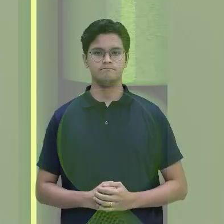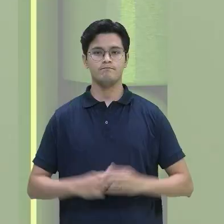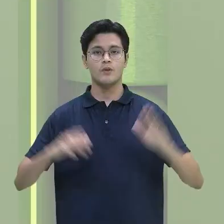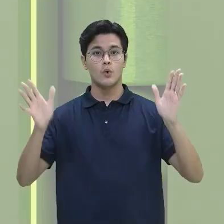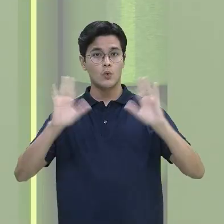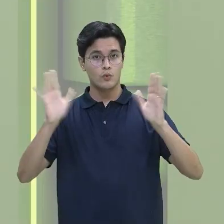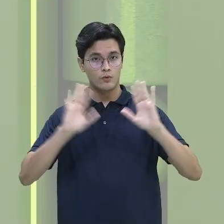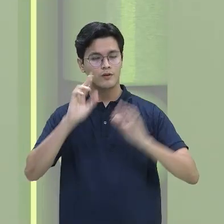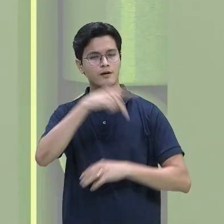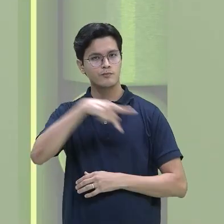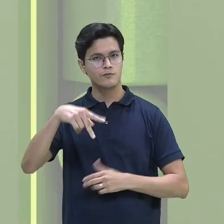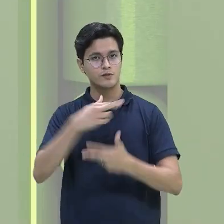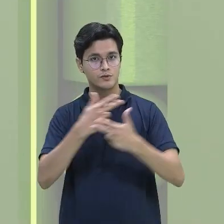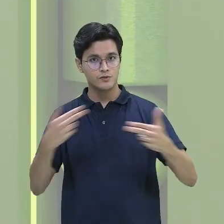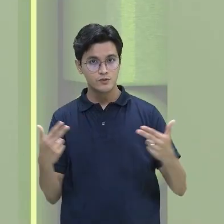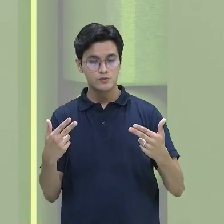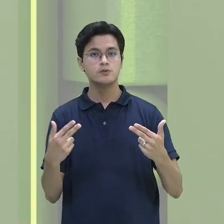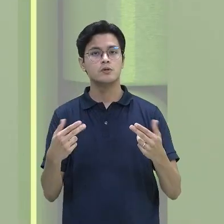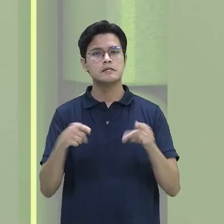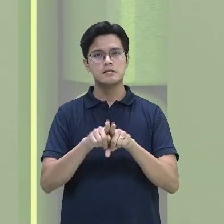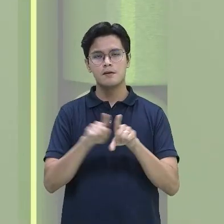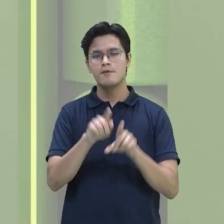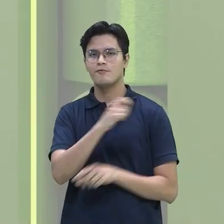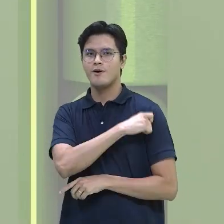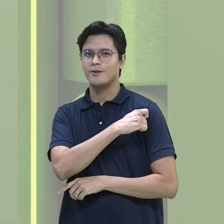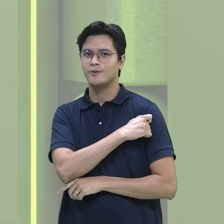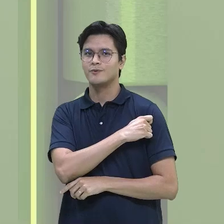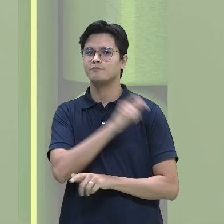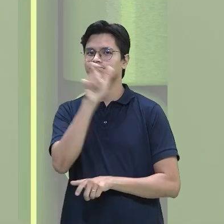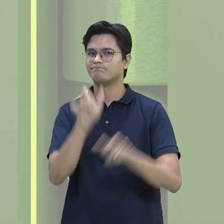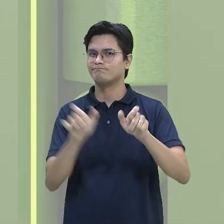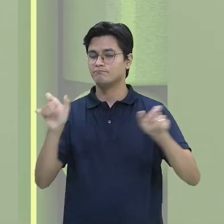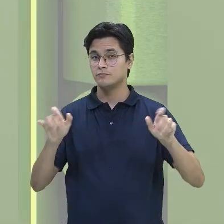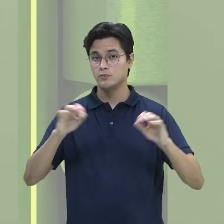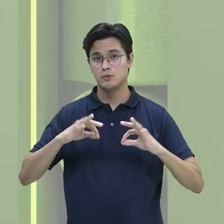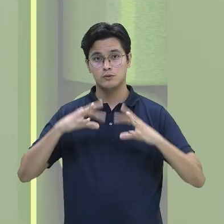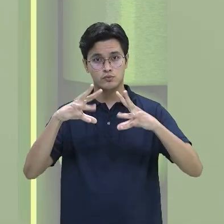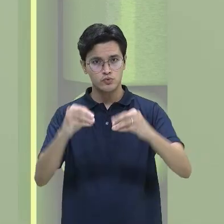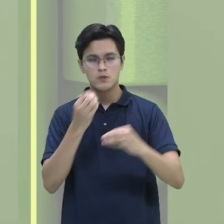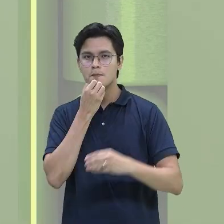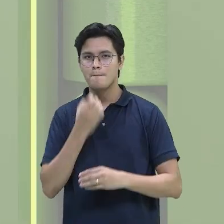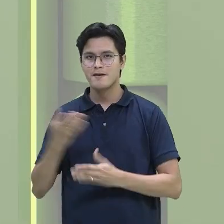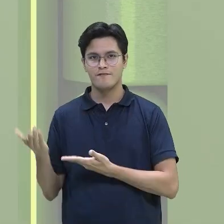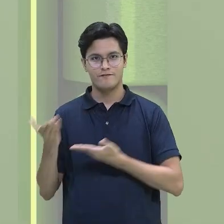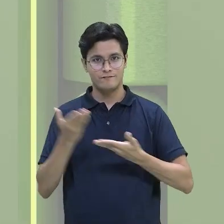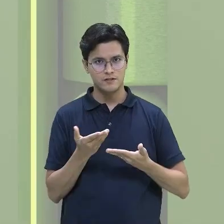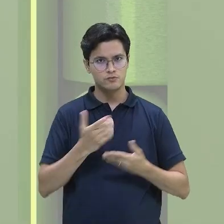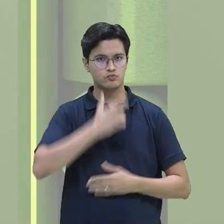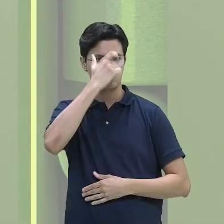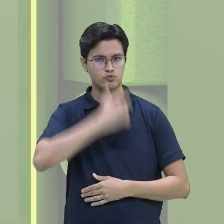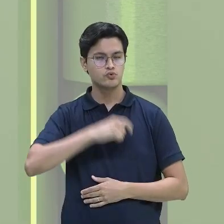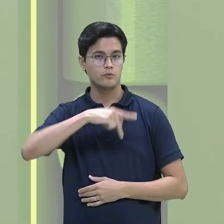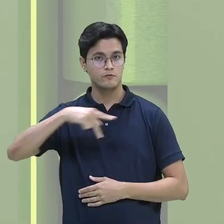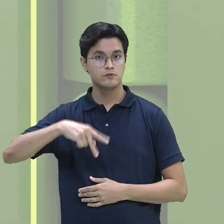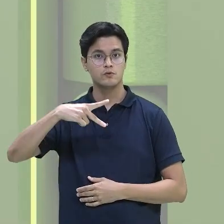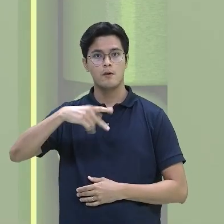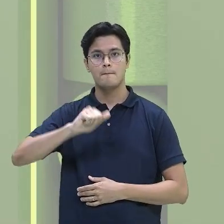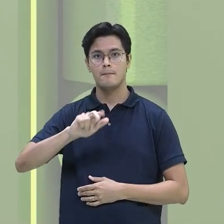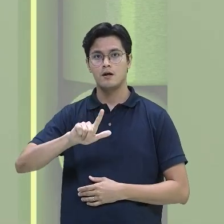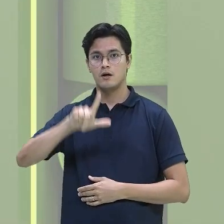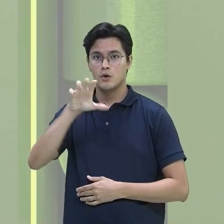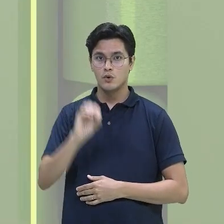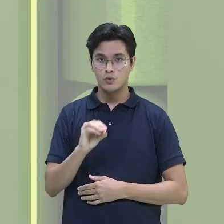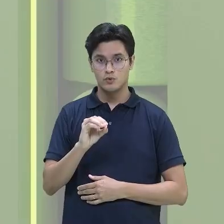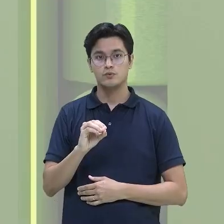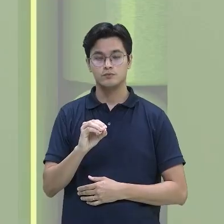Olá, professores e alunos, sejam bem-vindos. Eu sou o professor Paulo Torres, de Química, que estarei aqui com vocês e